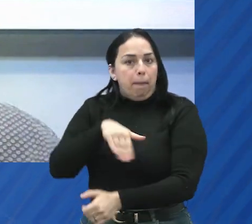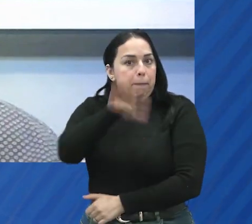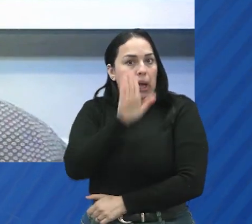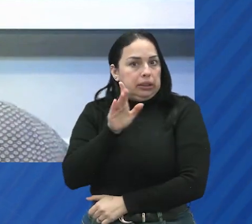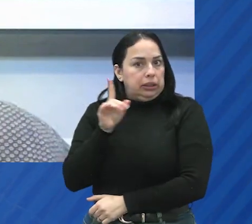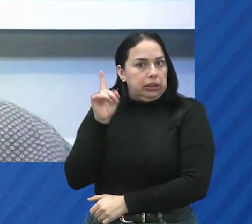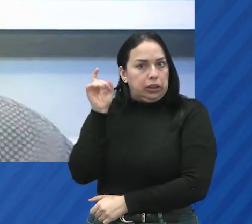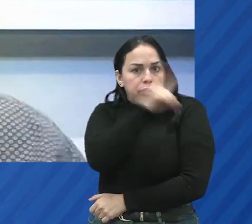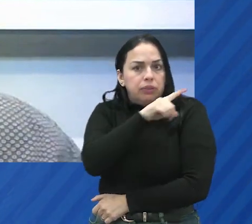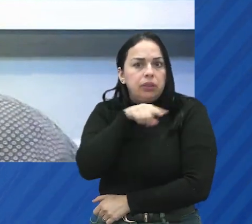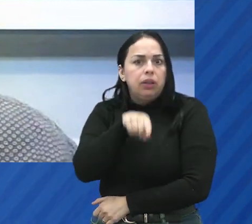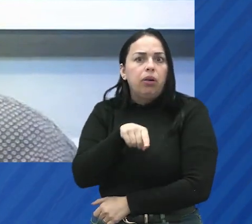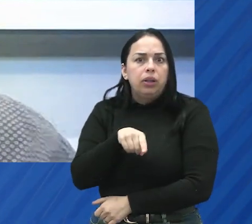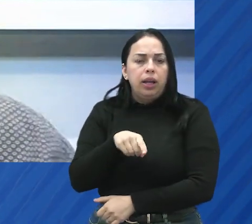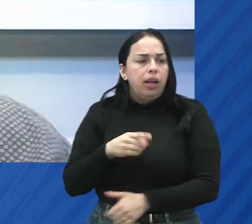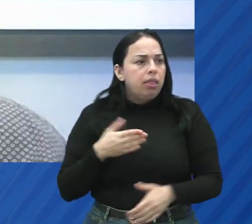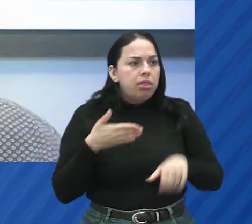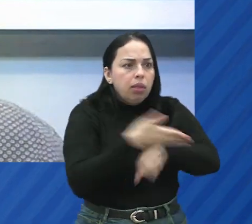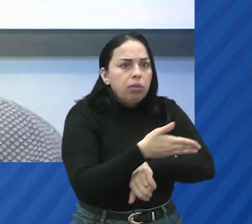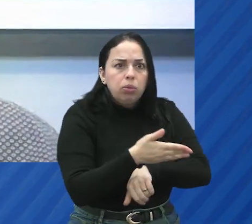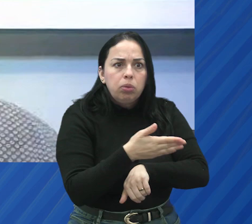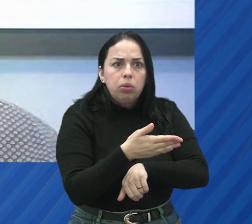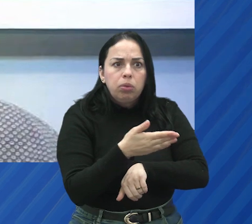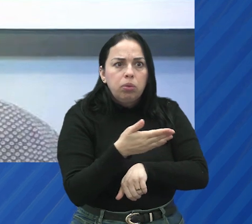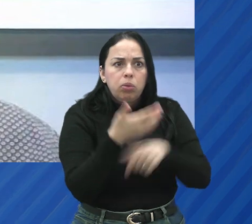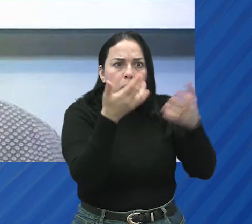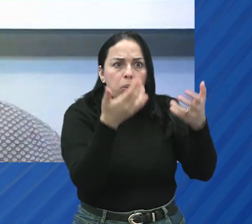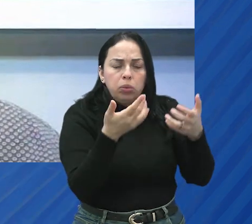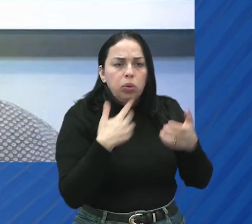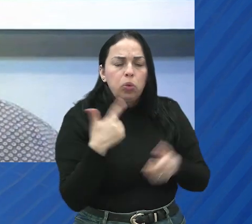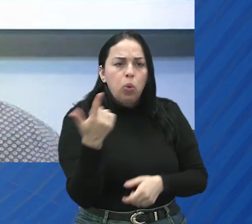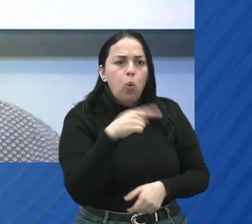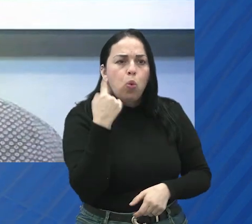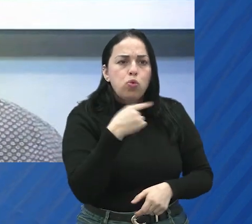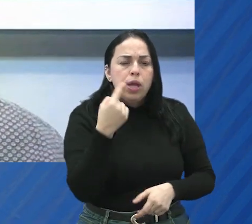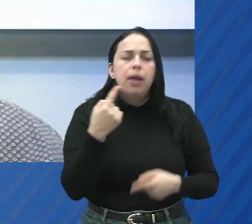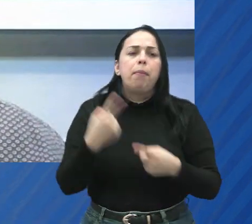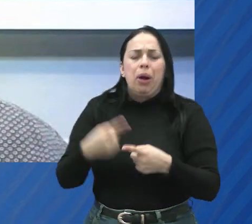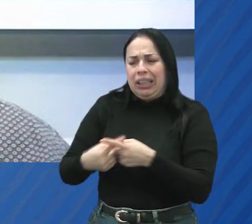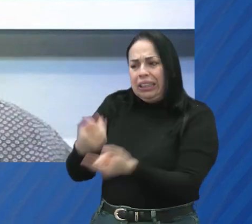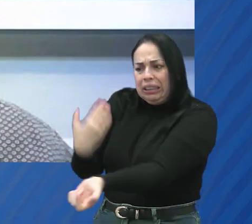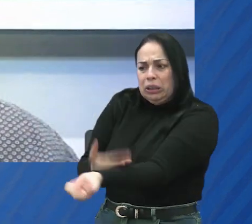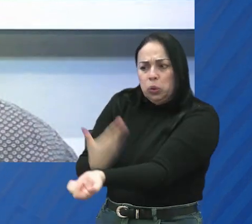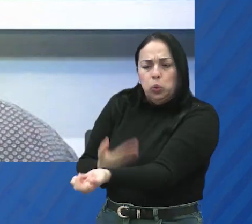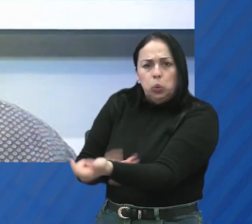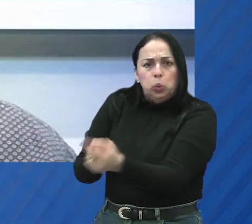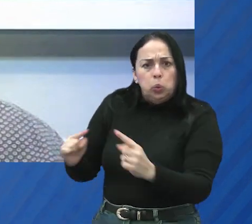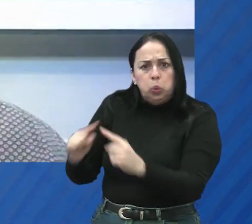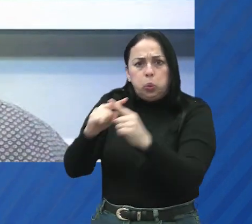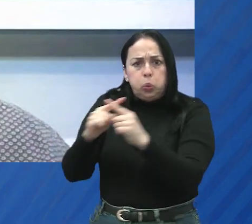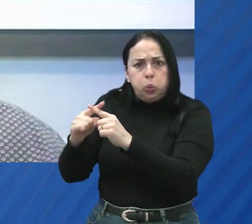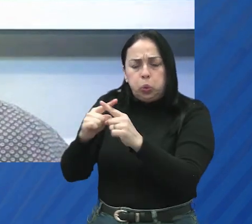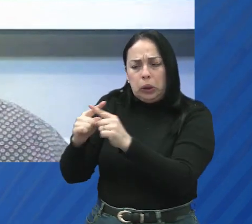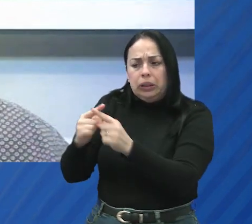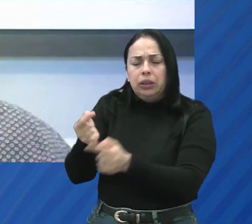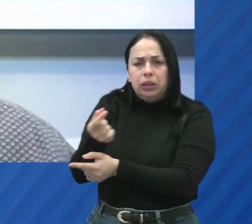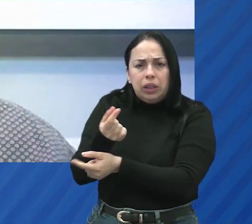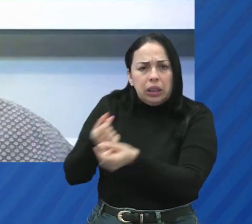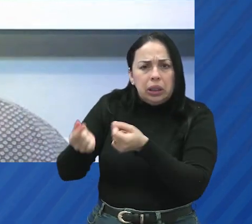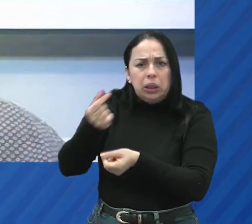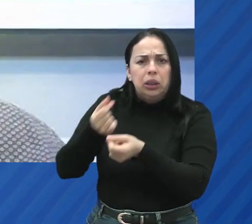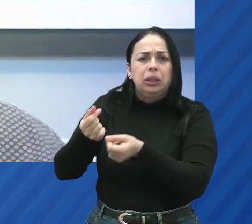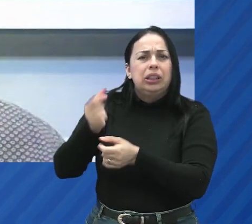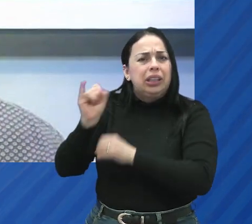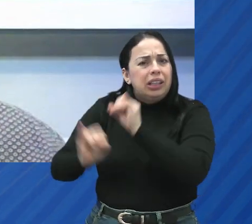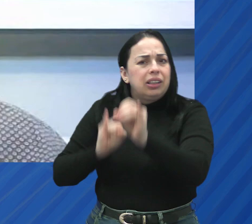o aspecto que mais preocupa é a impossibilidade de acesso. Quando a pessoa se sente impossibilitado de acessar